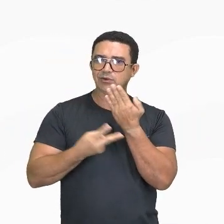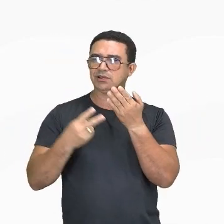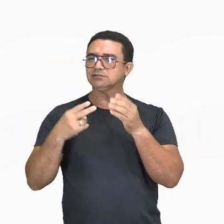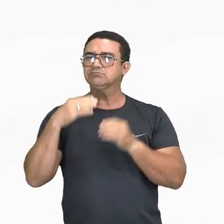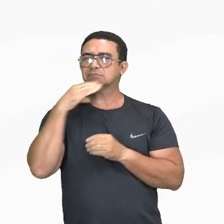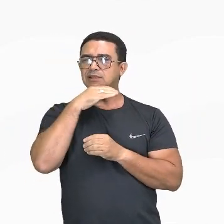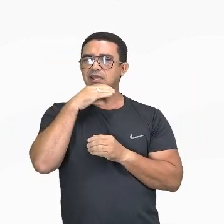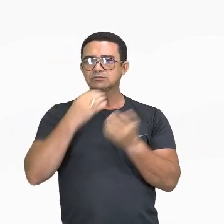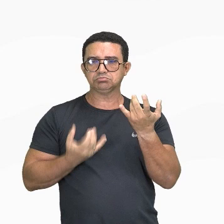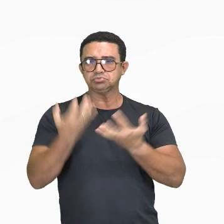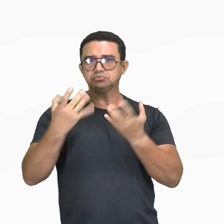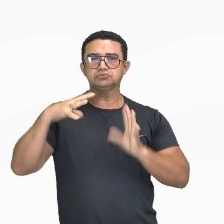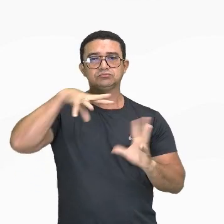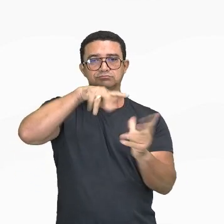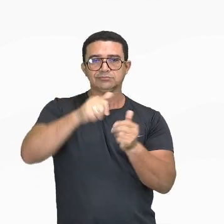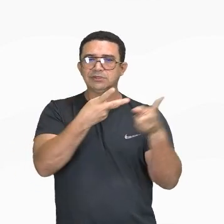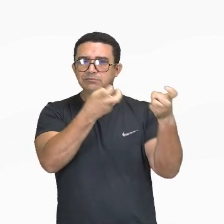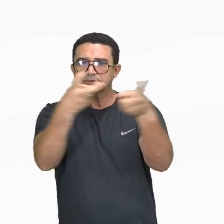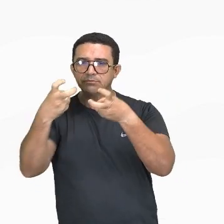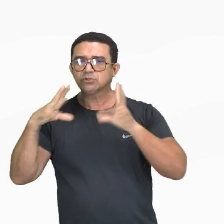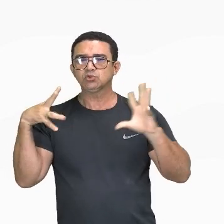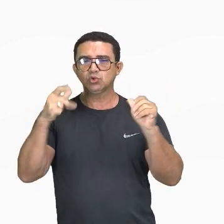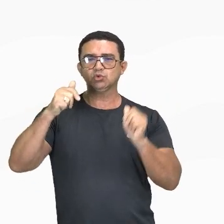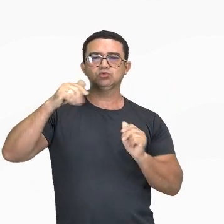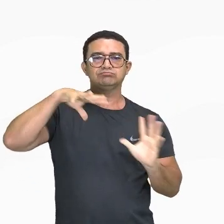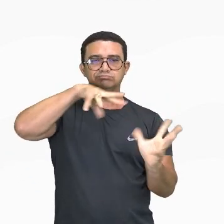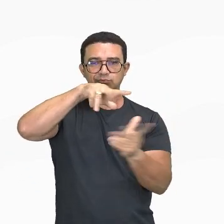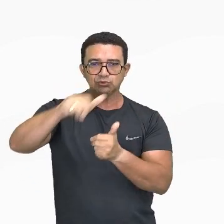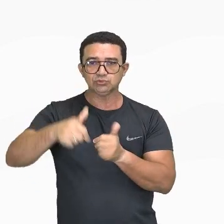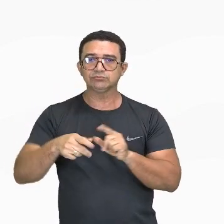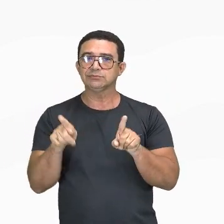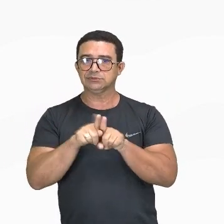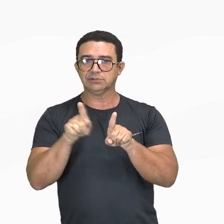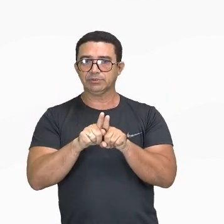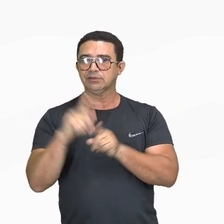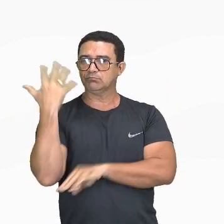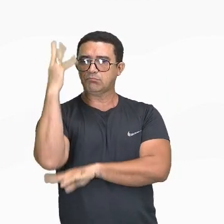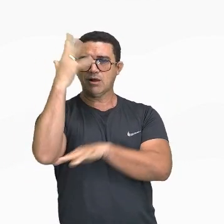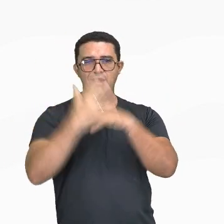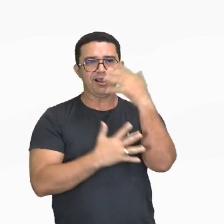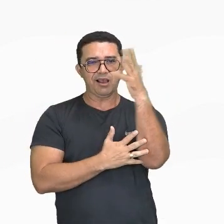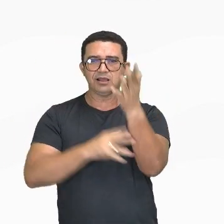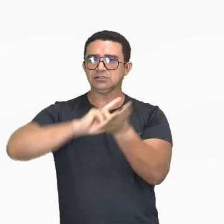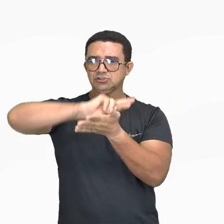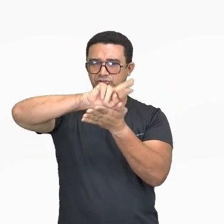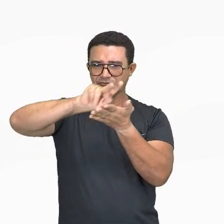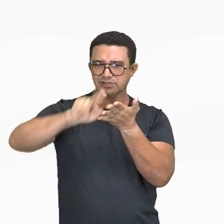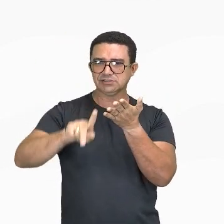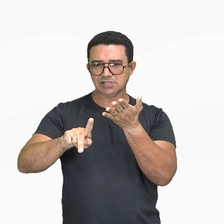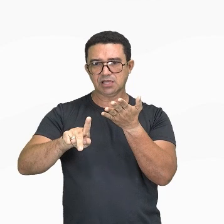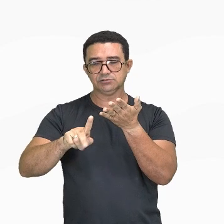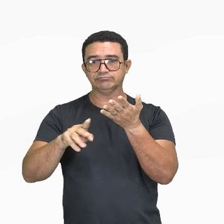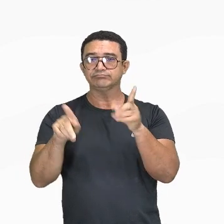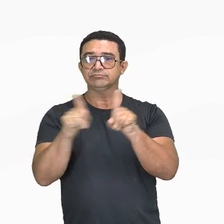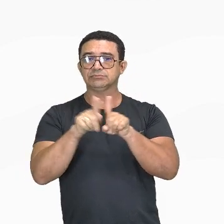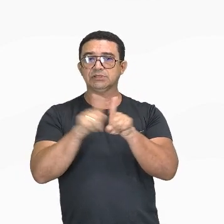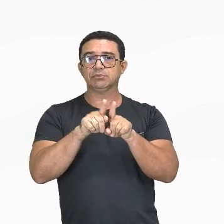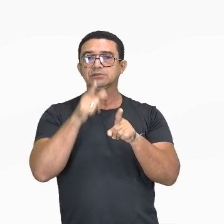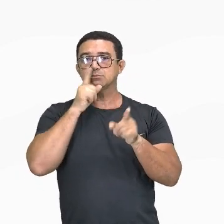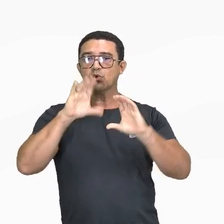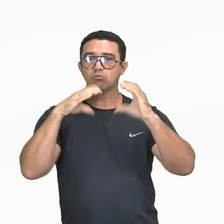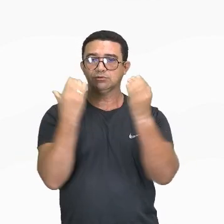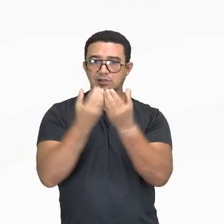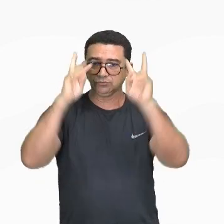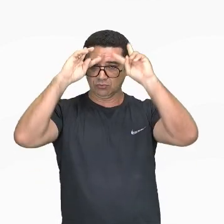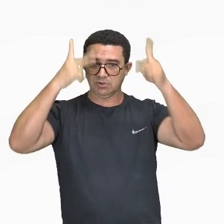aquecimento global são observadas em todo o planeta e afetam ecossistemas, a biodiversidade, comunidades humanas